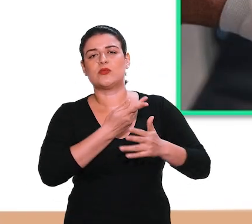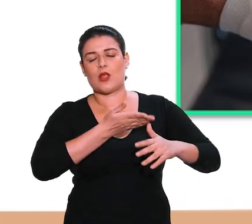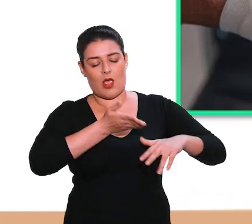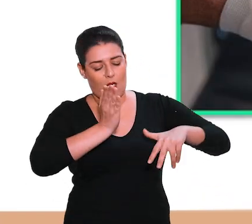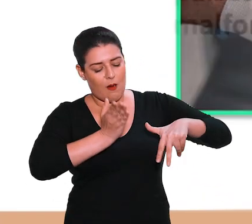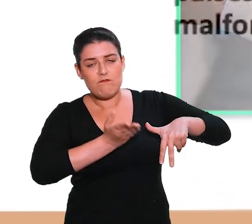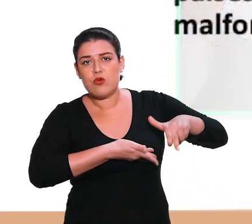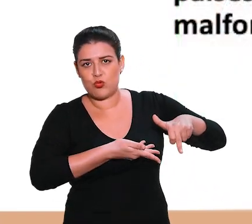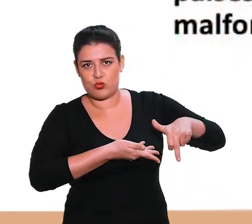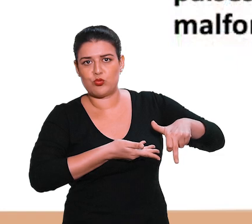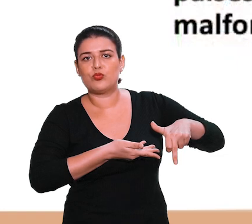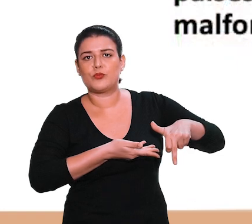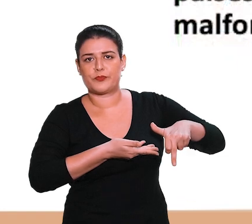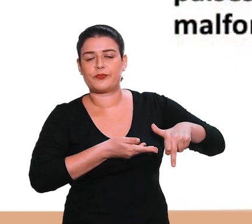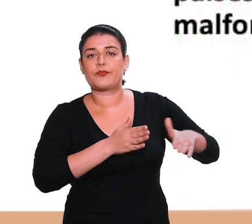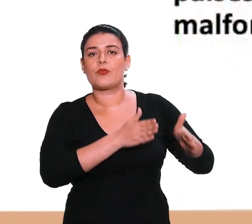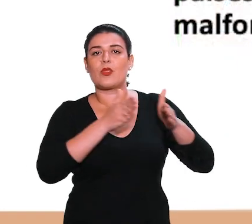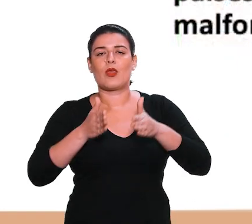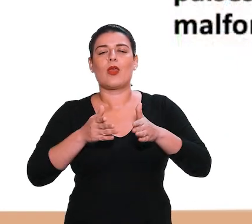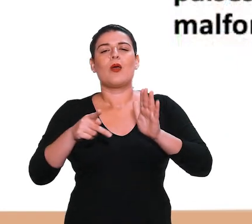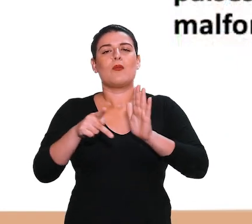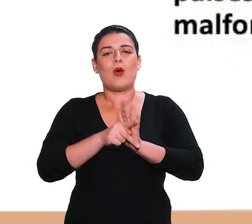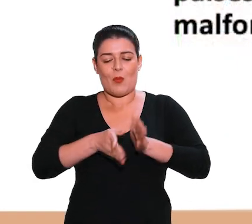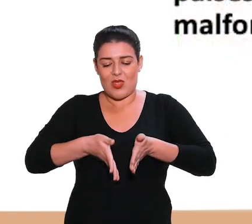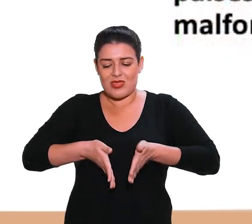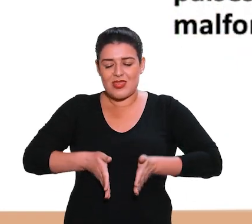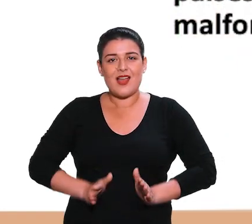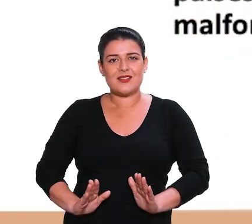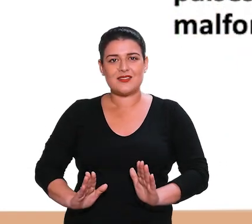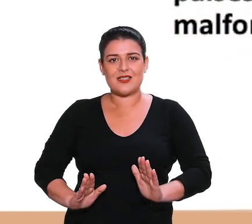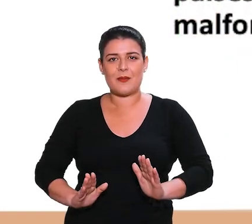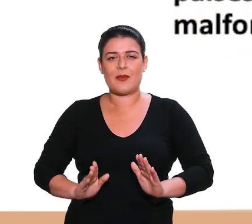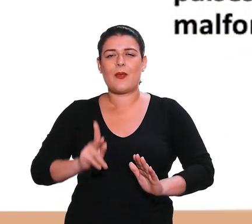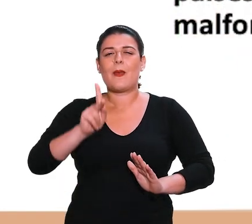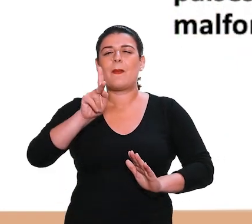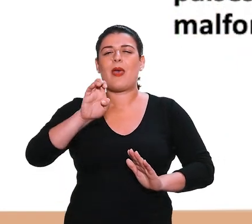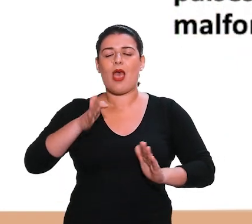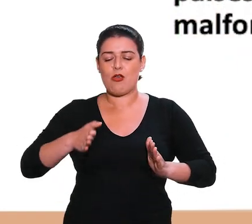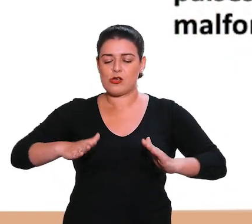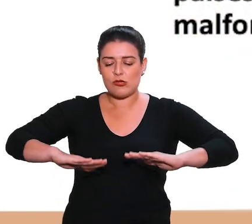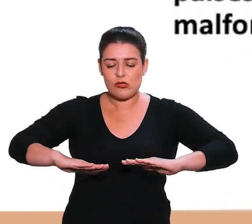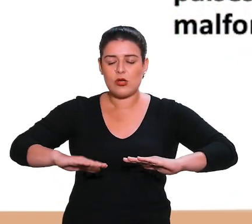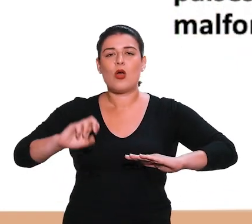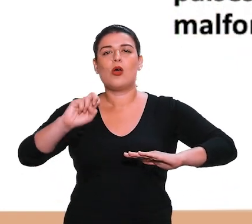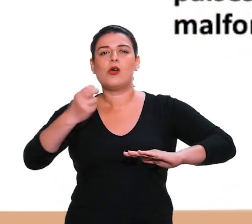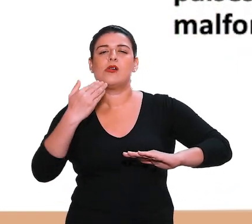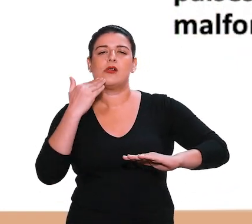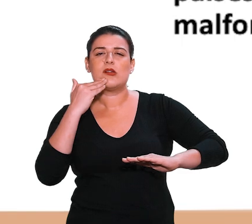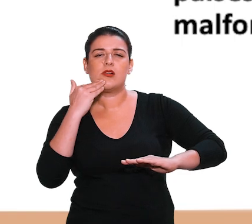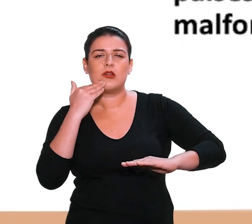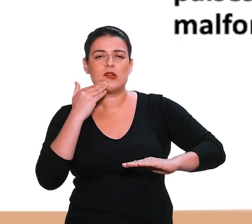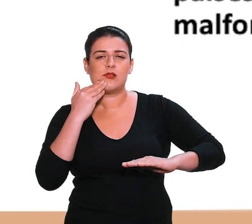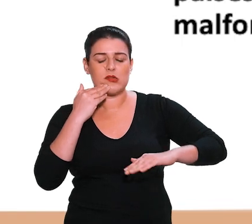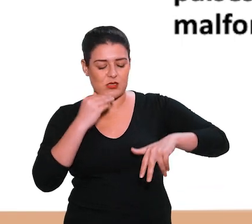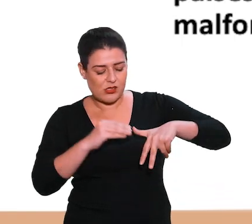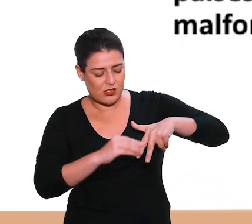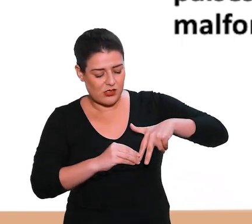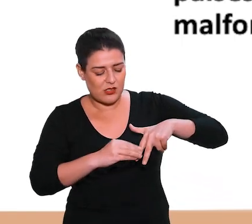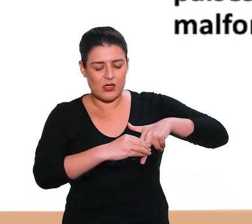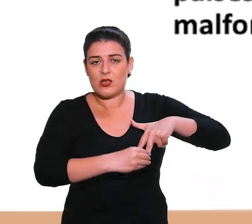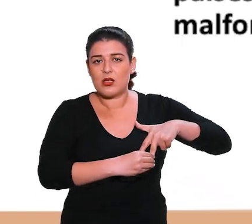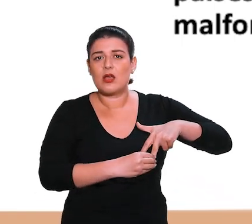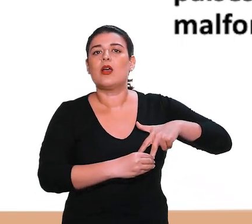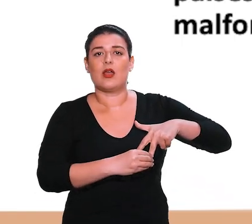amputação. As causas congênitas, como vocês podem ver, pé torto congênito, outras malformações, que às vezes elas